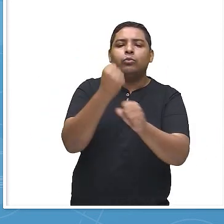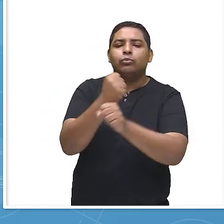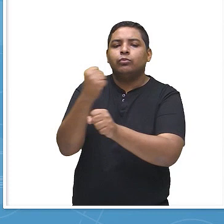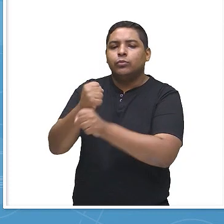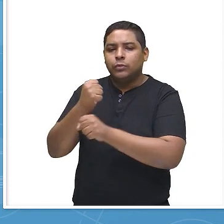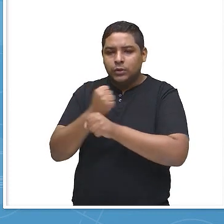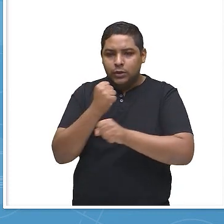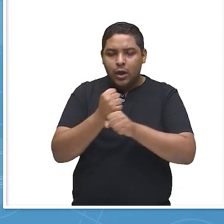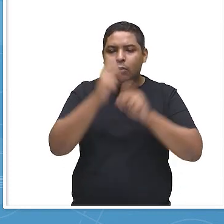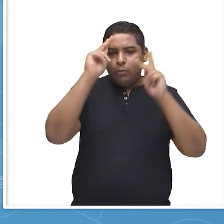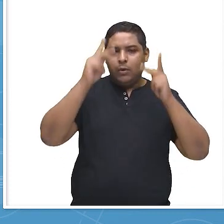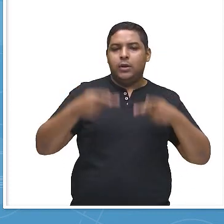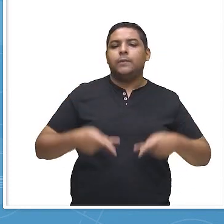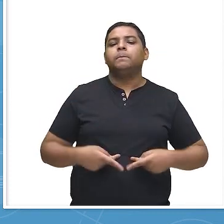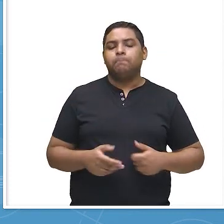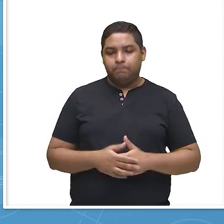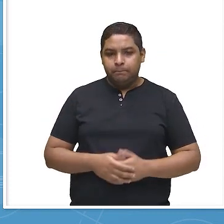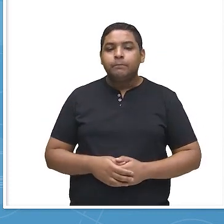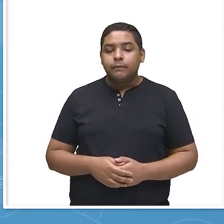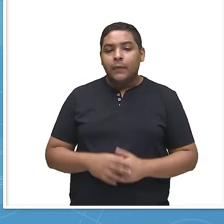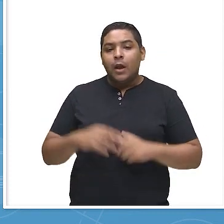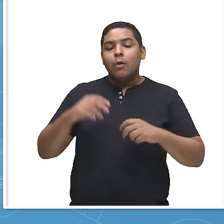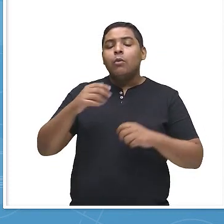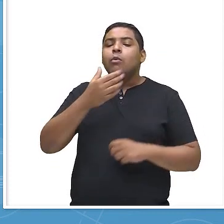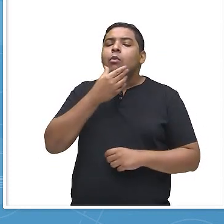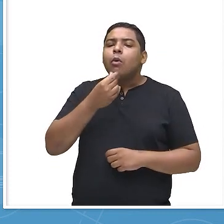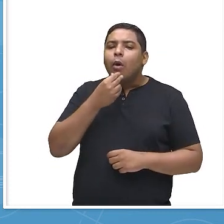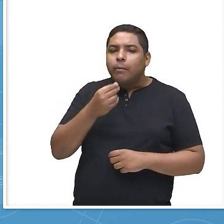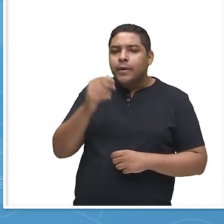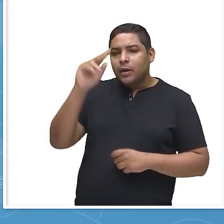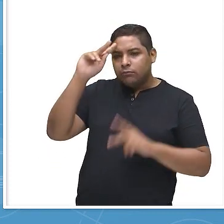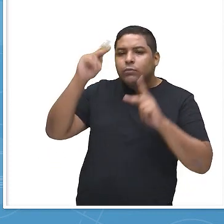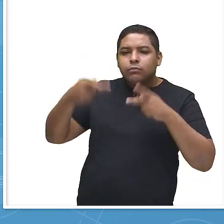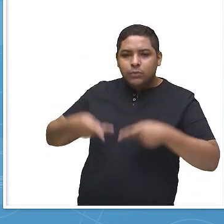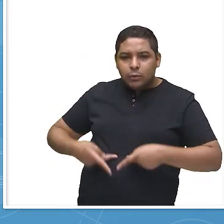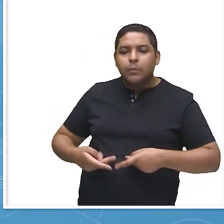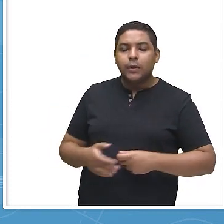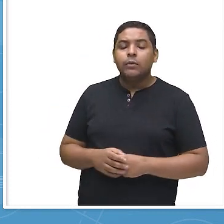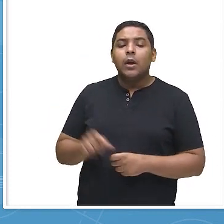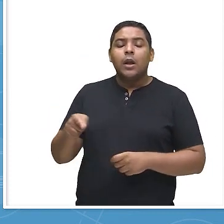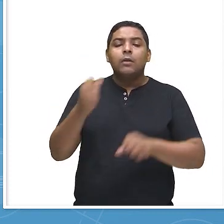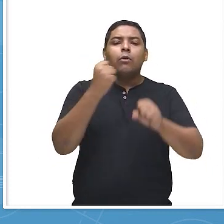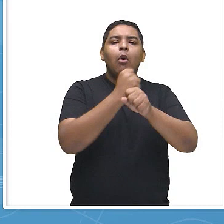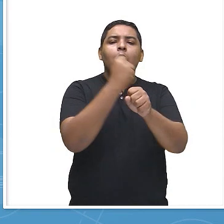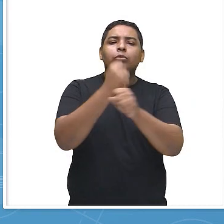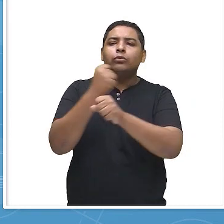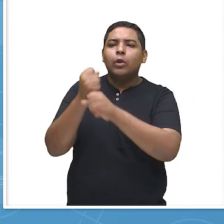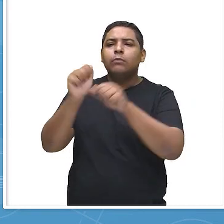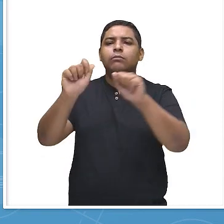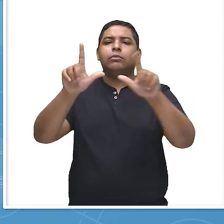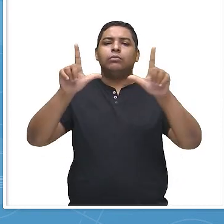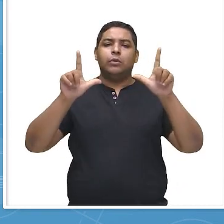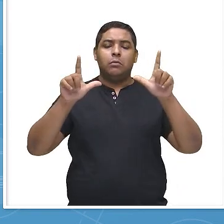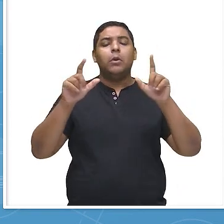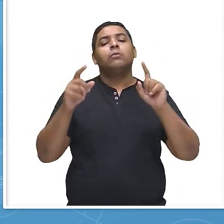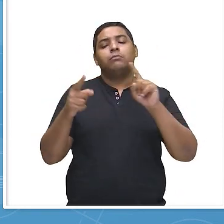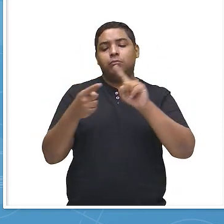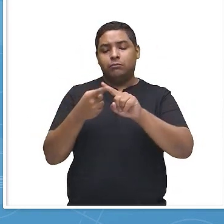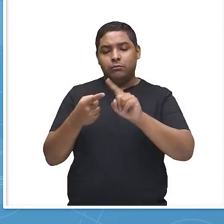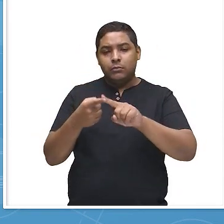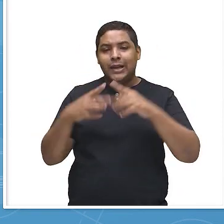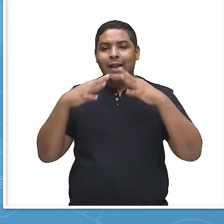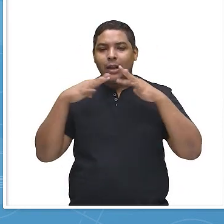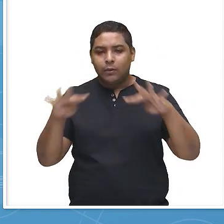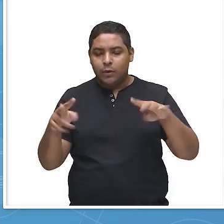contribui para a transformação da paisagem. Como eu falei para vocês, ela pode ser natural,